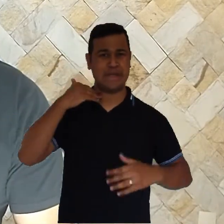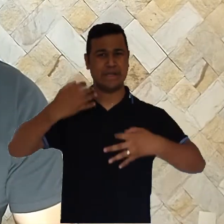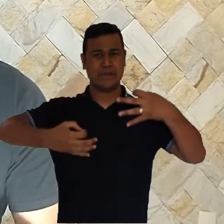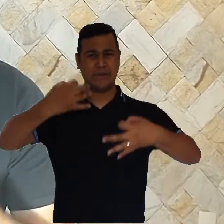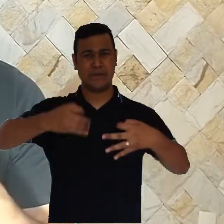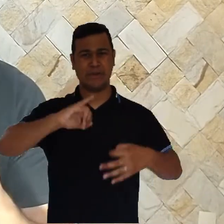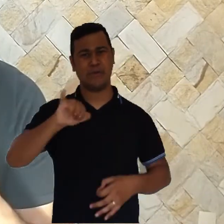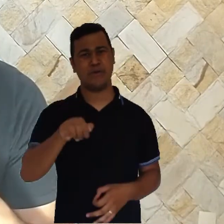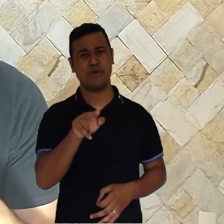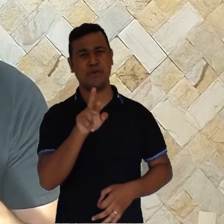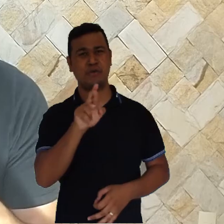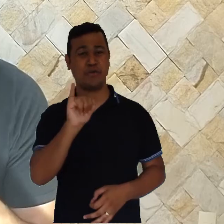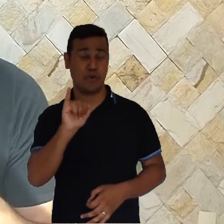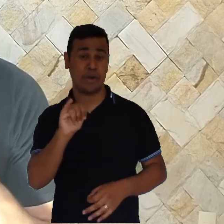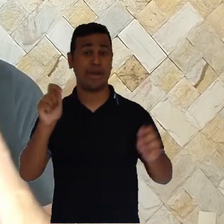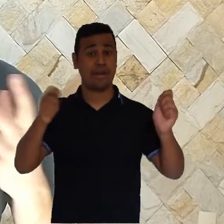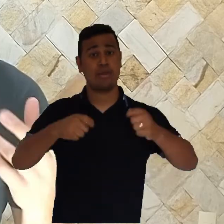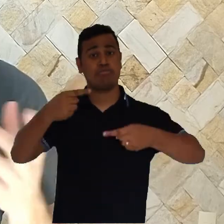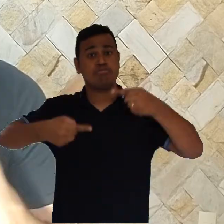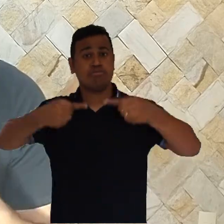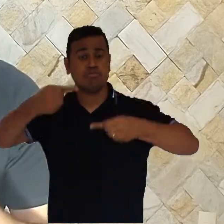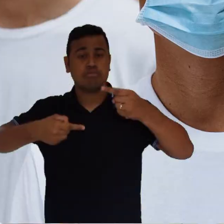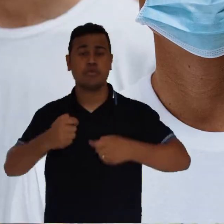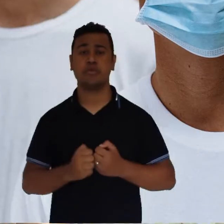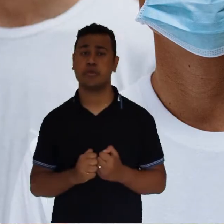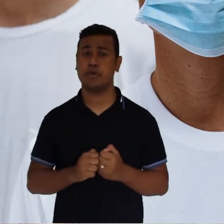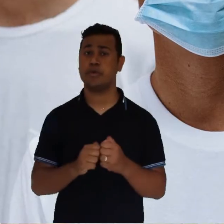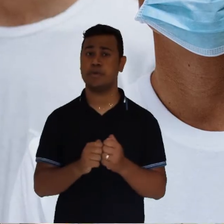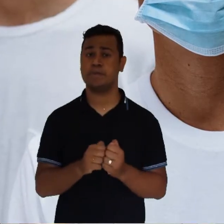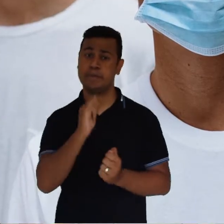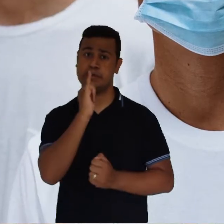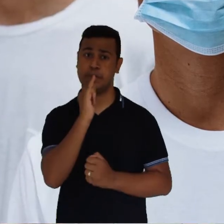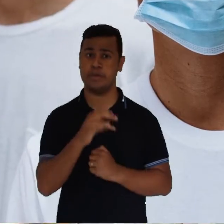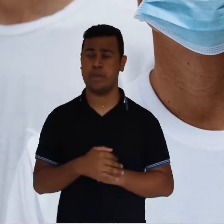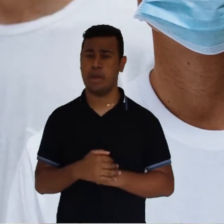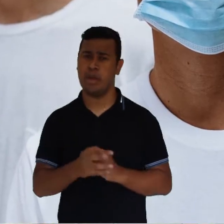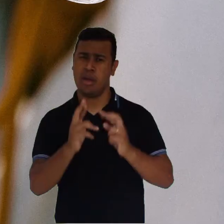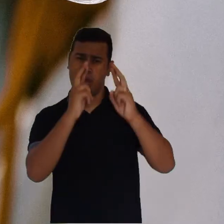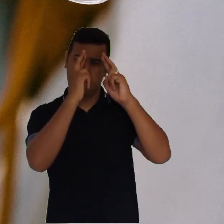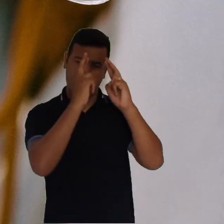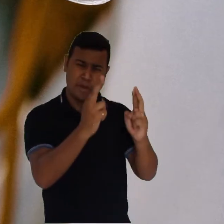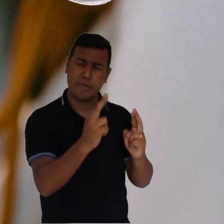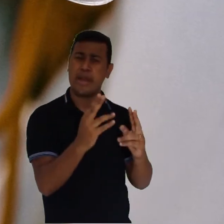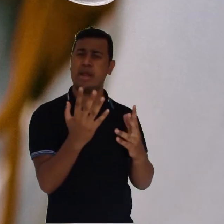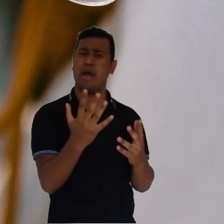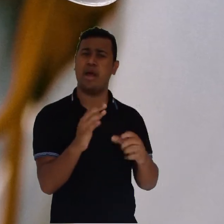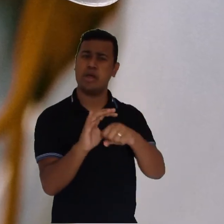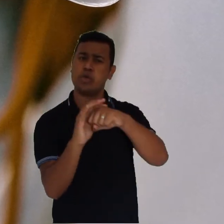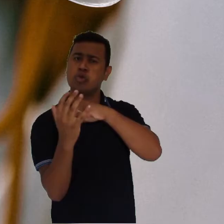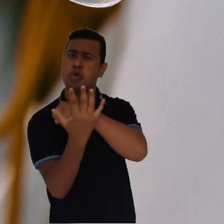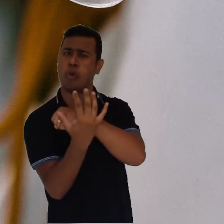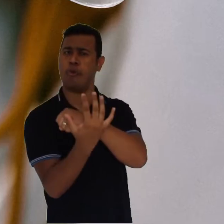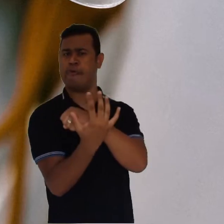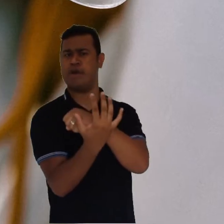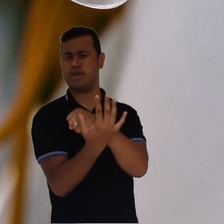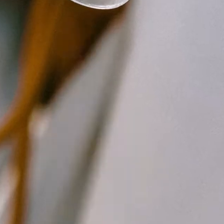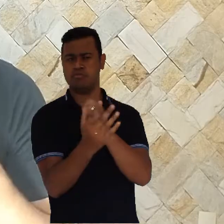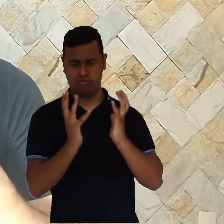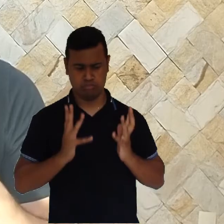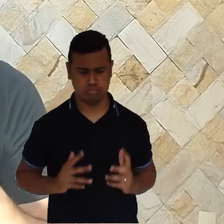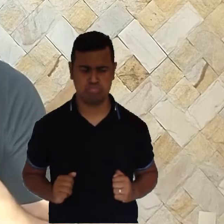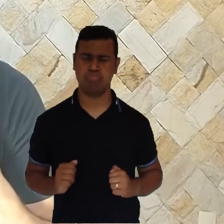questões contemporâneas como devemos ou não respeitar as medidas preventivas sanitárias frente à